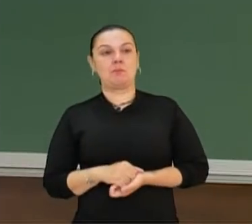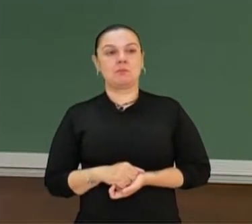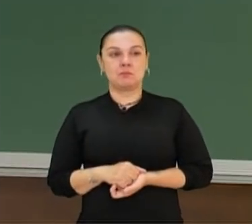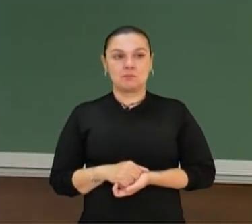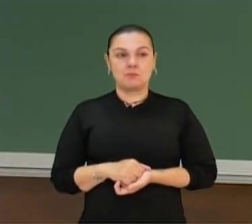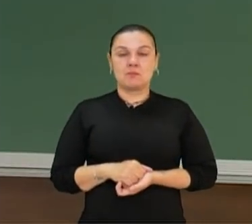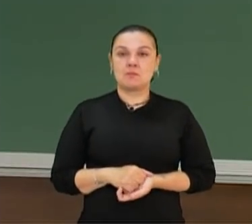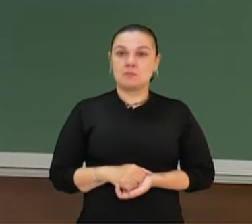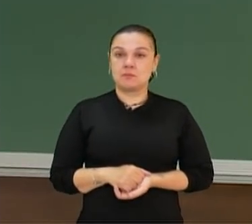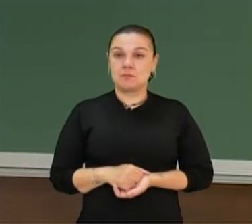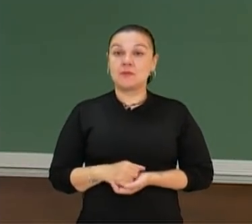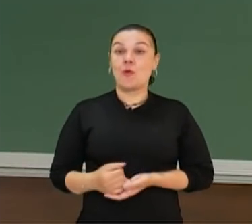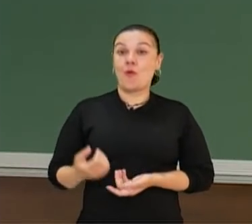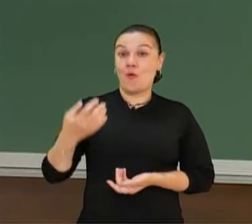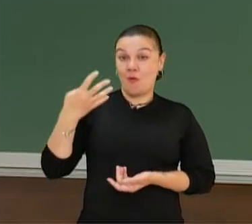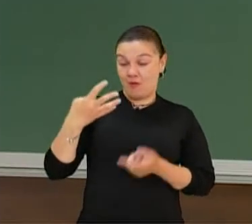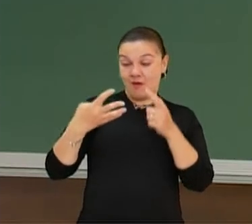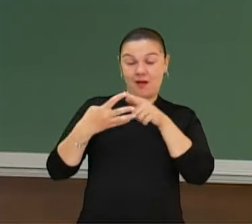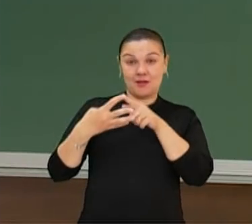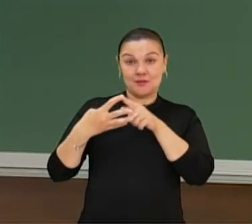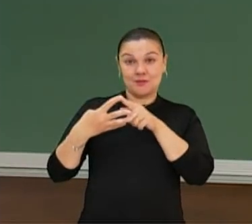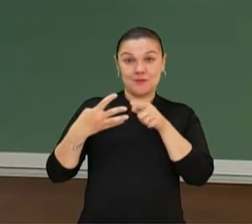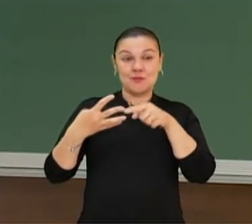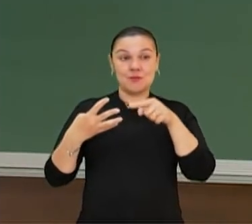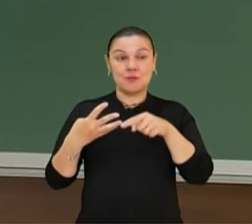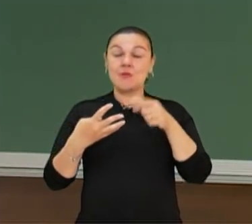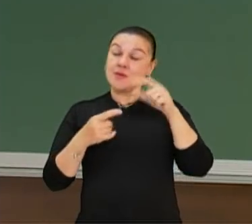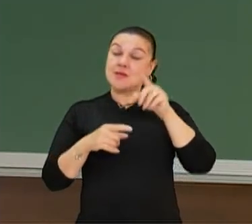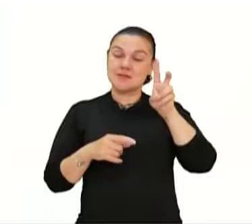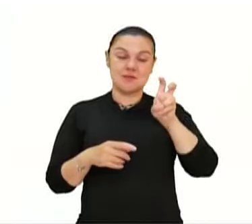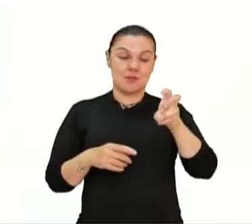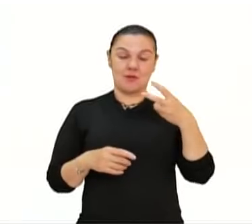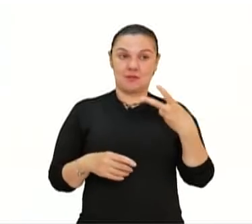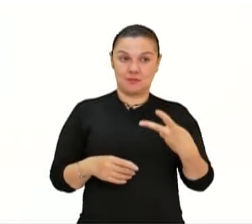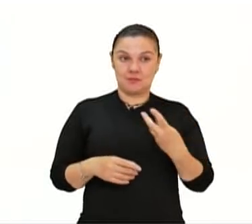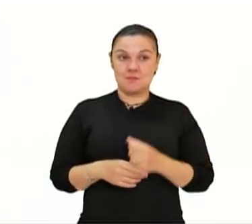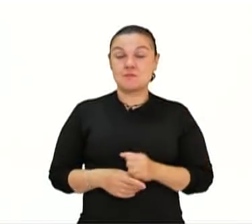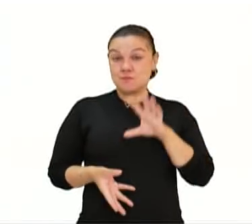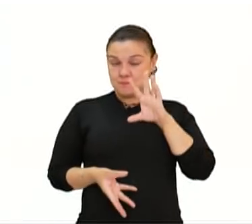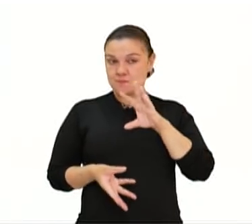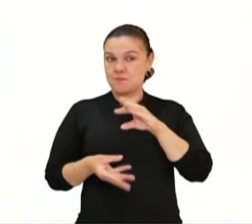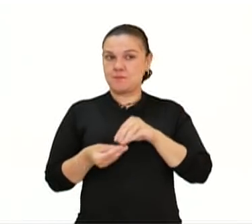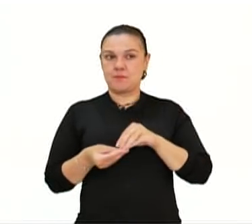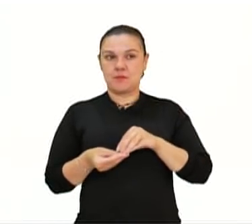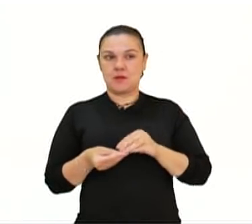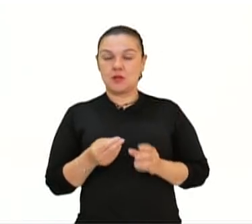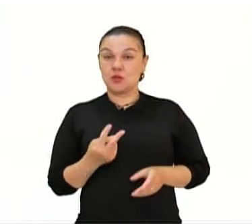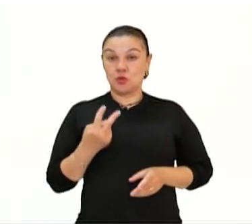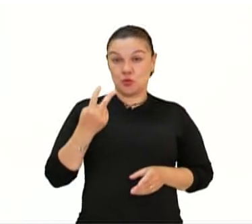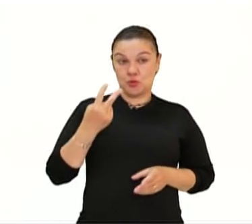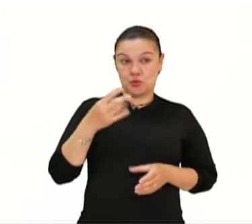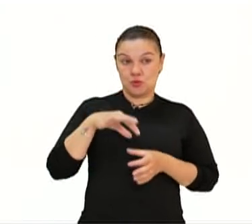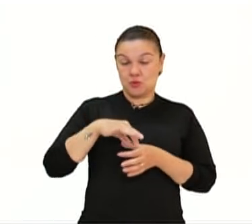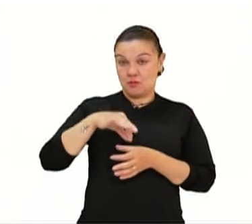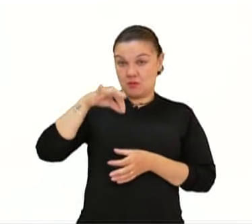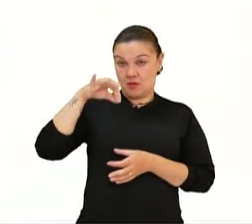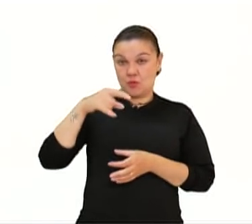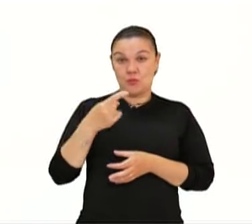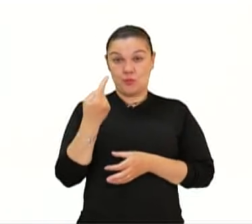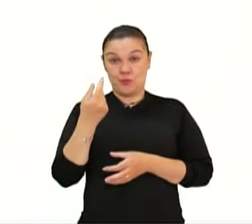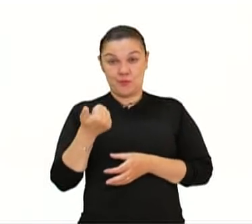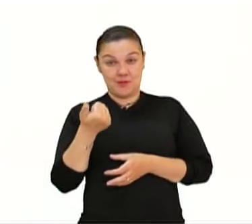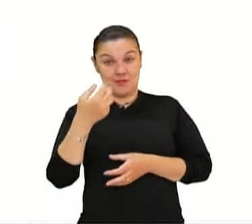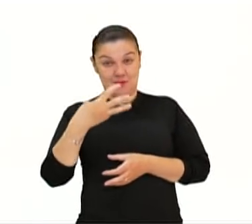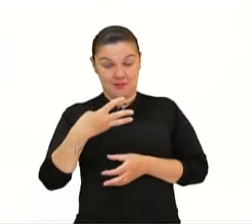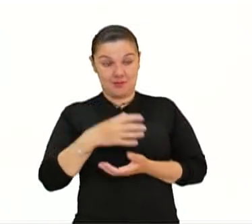tenho 4,52, porque eu tenho 4 damas, uma de cada naipe. Simplificando, dá uma chance em 13, ou